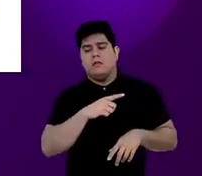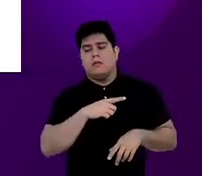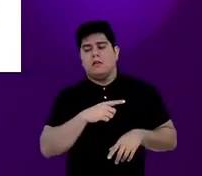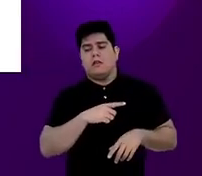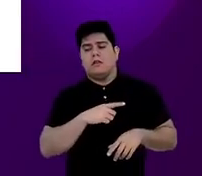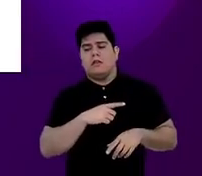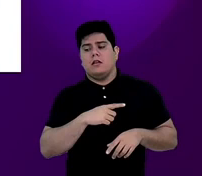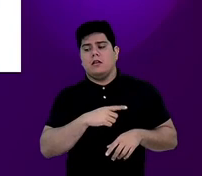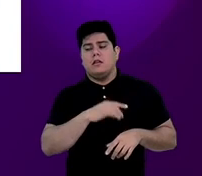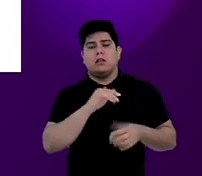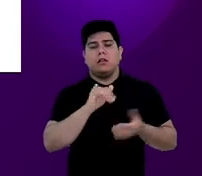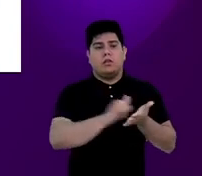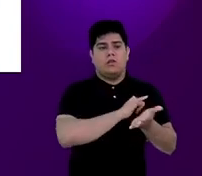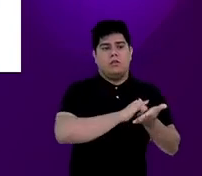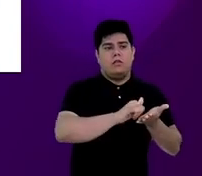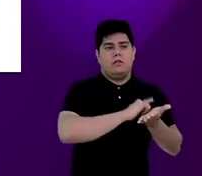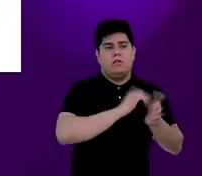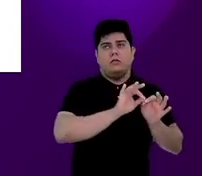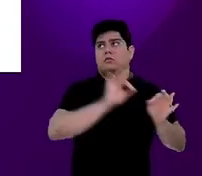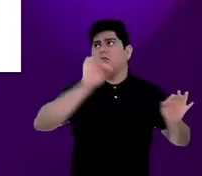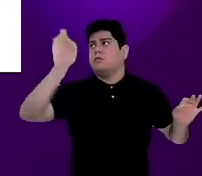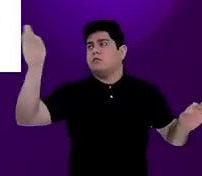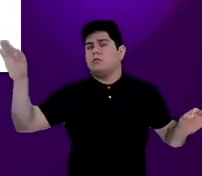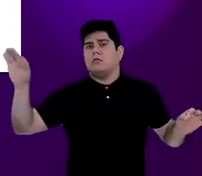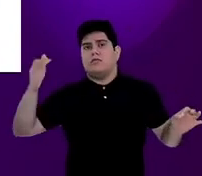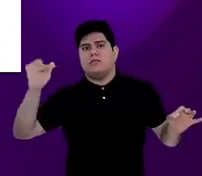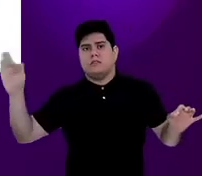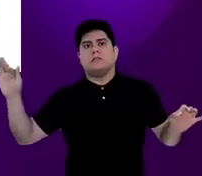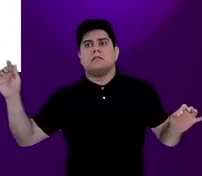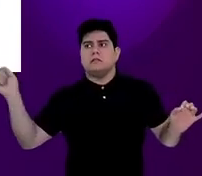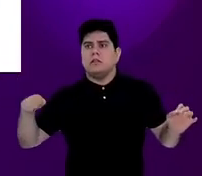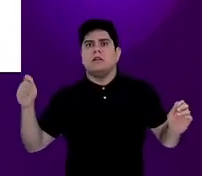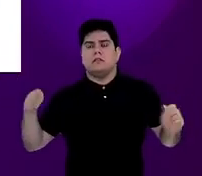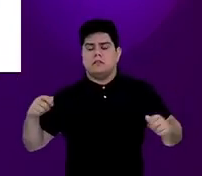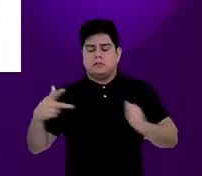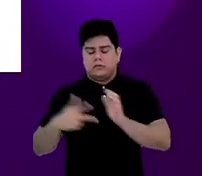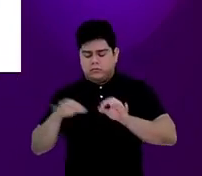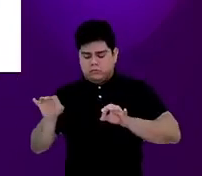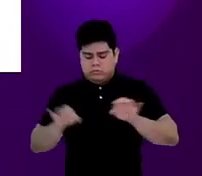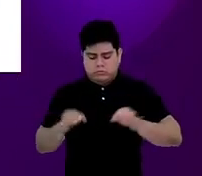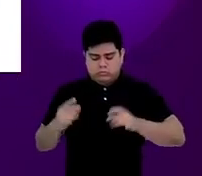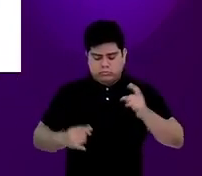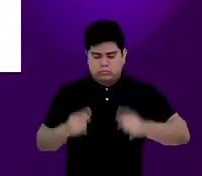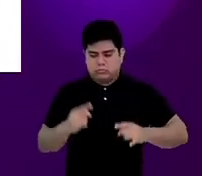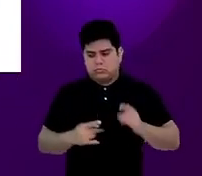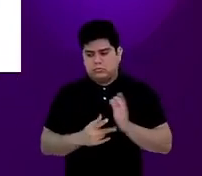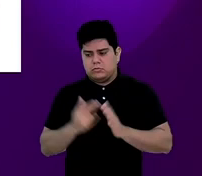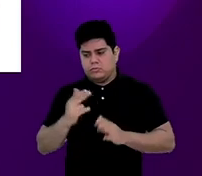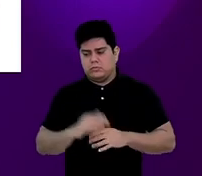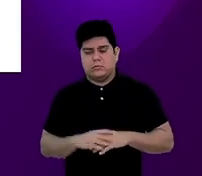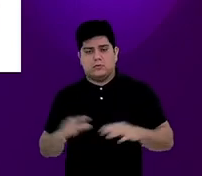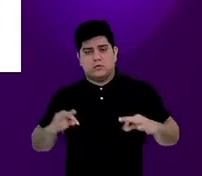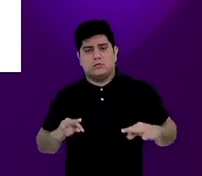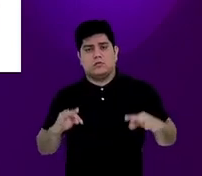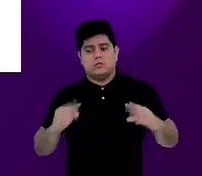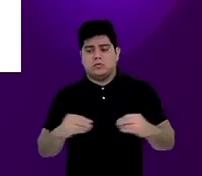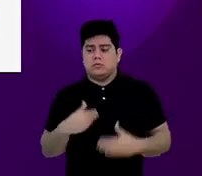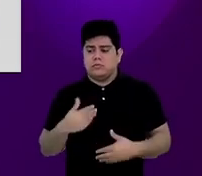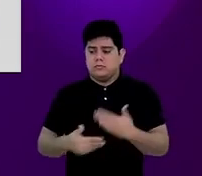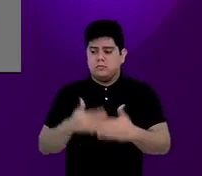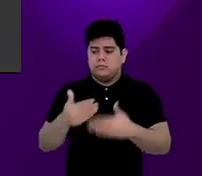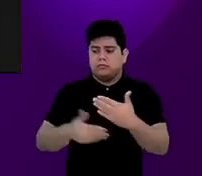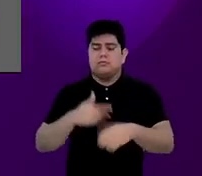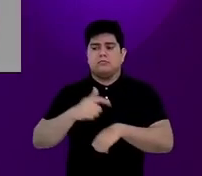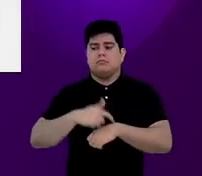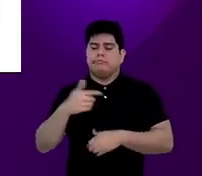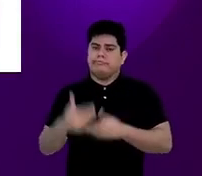Estrasburgo e Nova York. Então, essa foi a primeira cirurgia realizada de forma transatlântica. Então, isso tudo foi sendo desenvolvido ao longo do